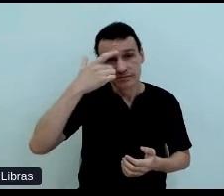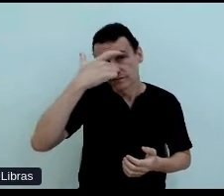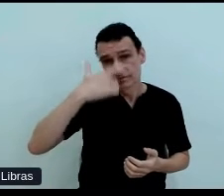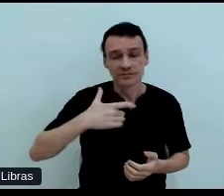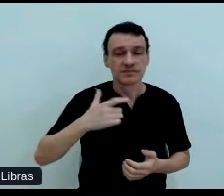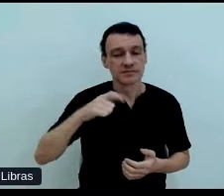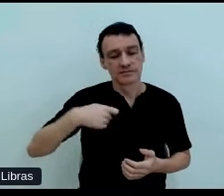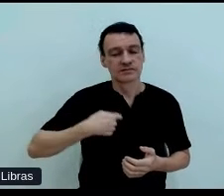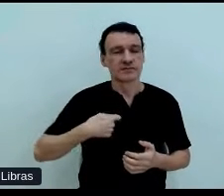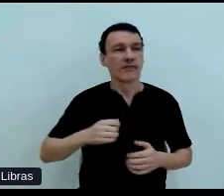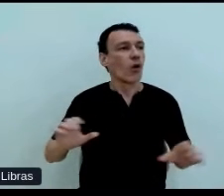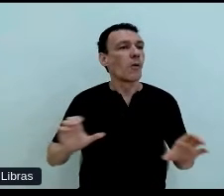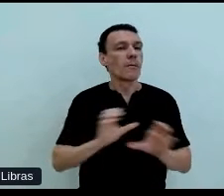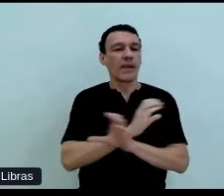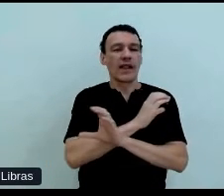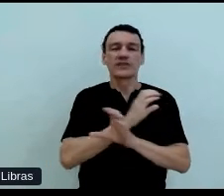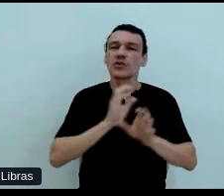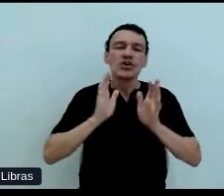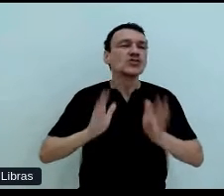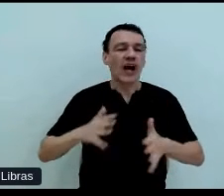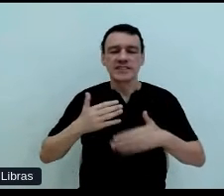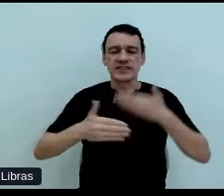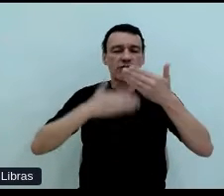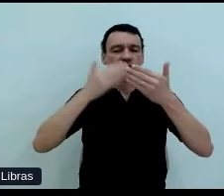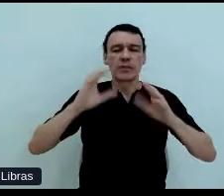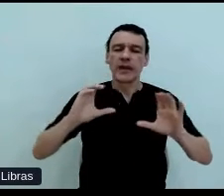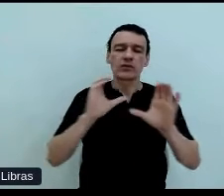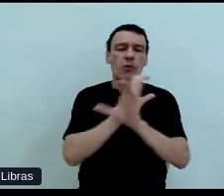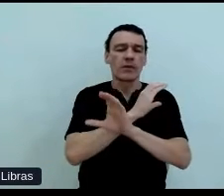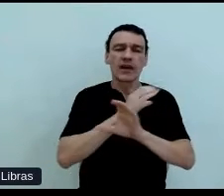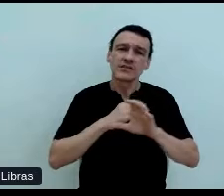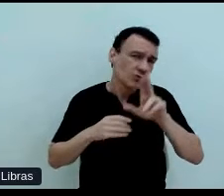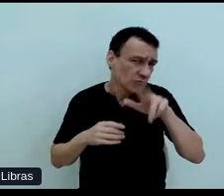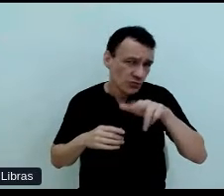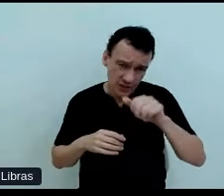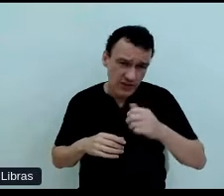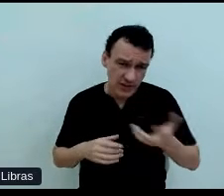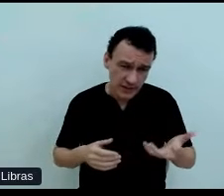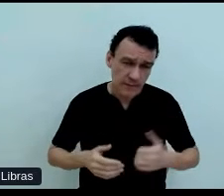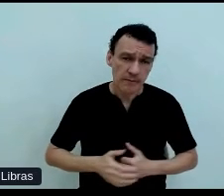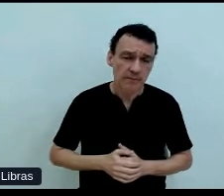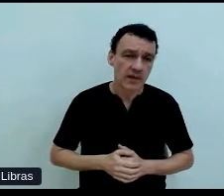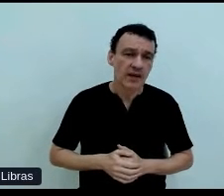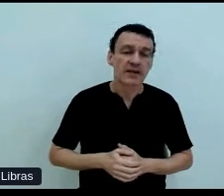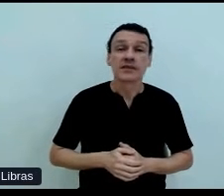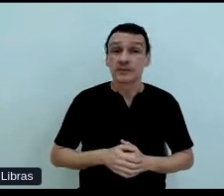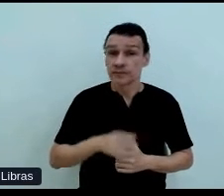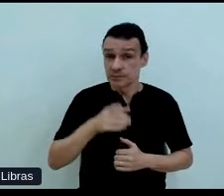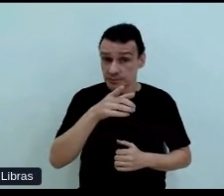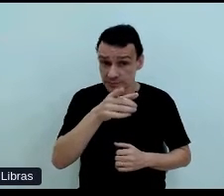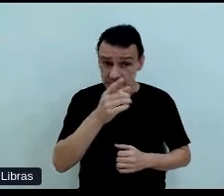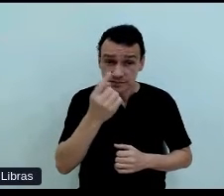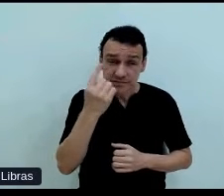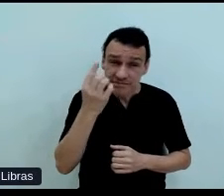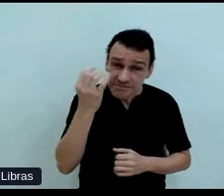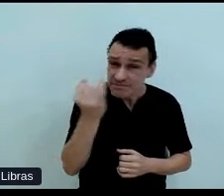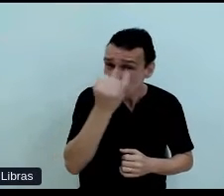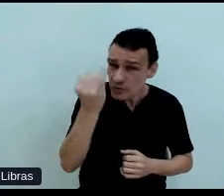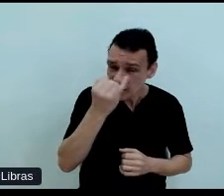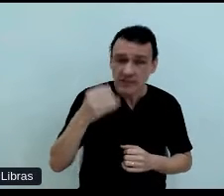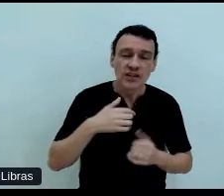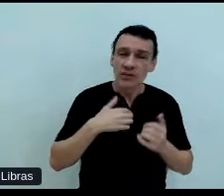desenvolvimento completo. Aqui já está um ponto que eu gostaria de trazer, que dentro das avaliações de desempenho,